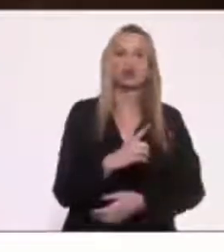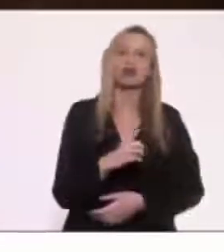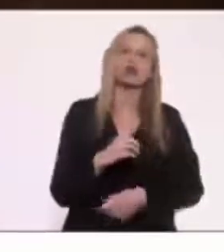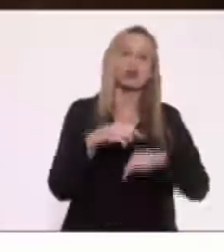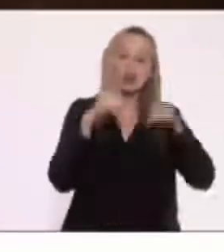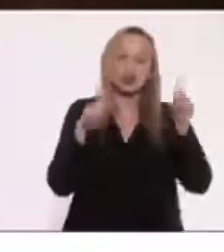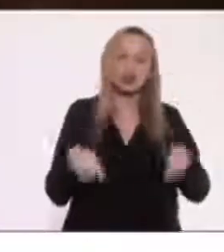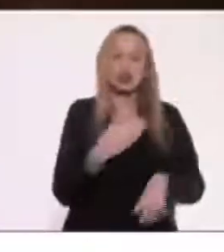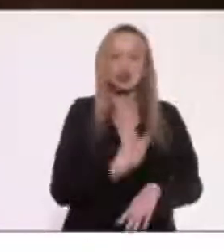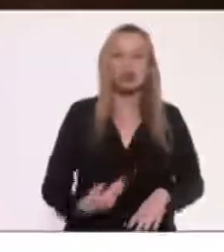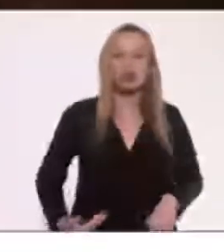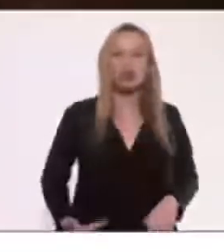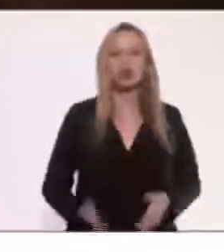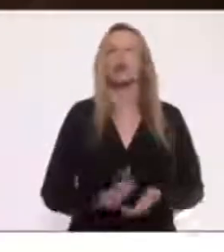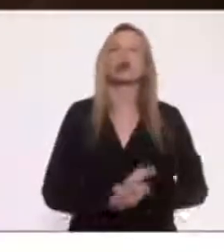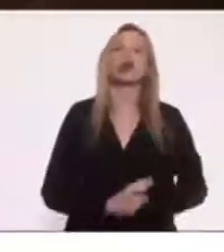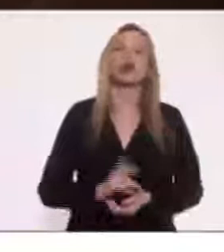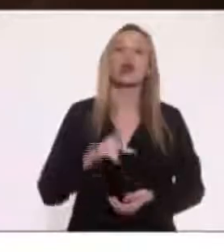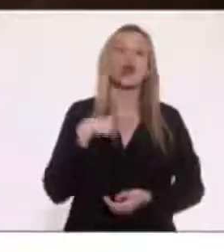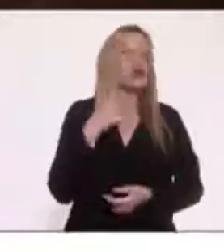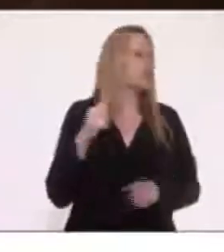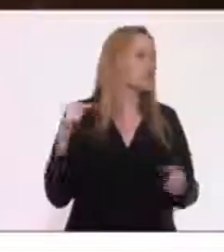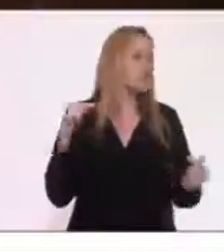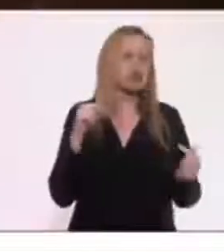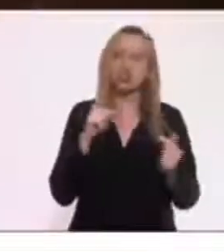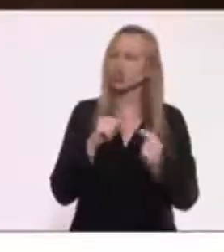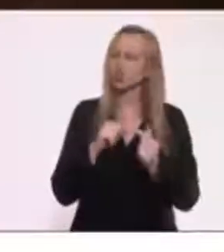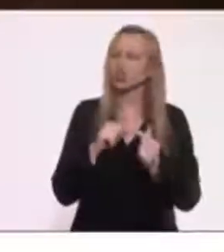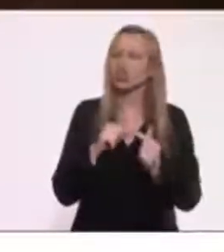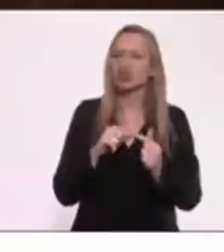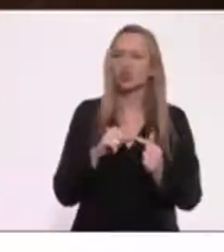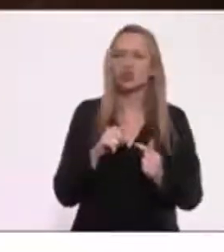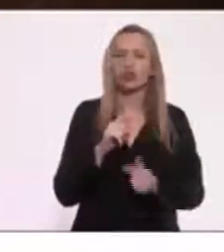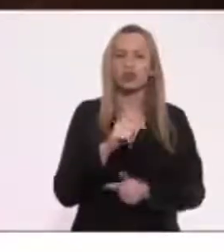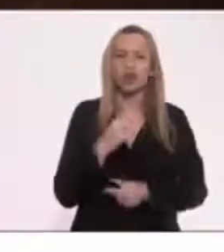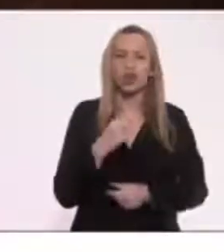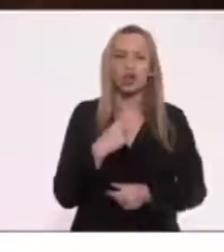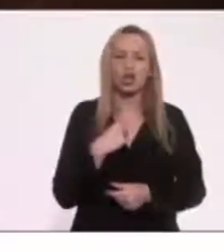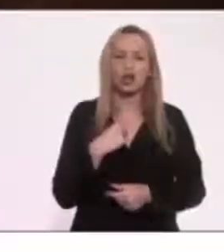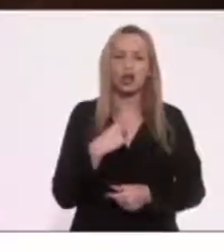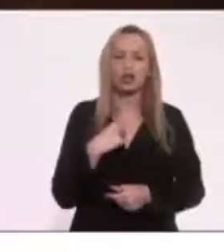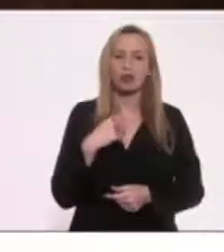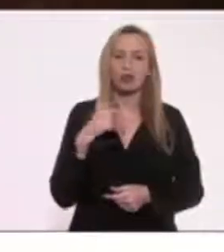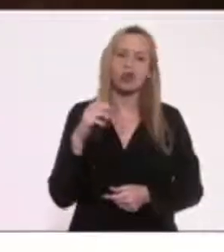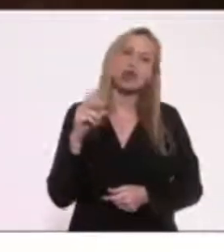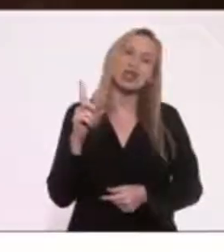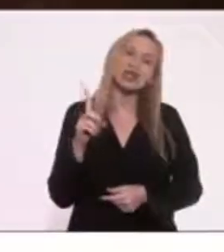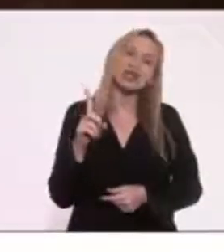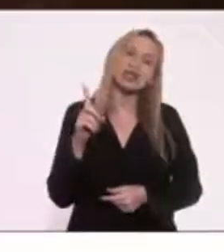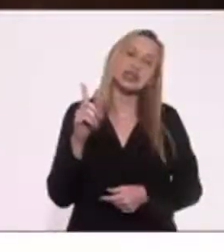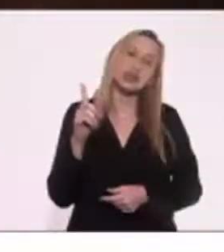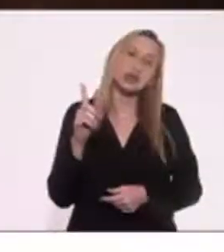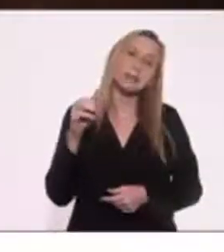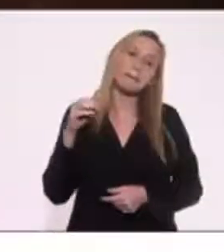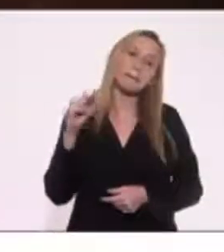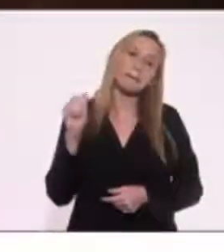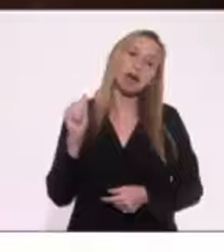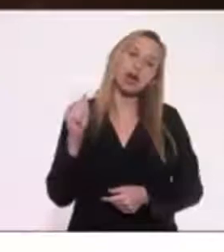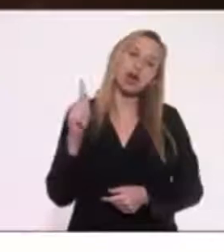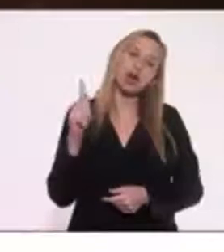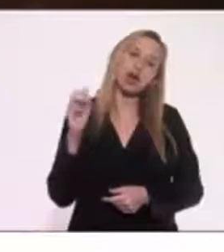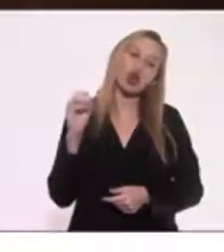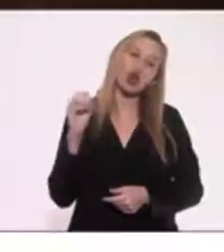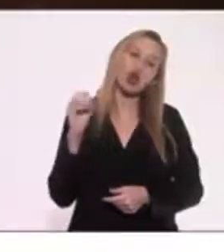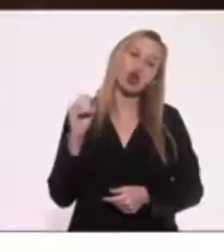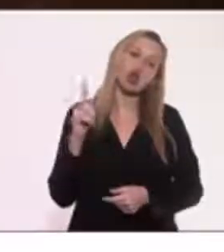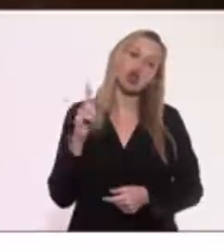bandeira que fui eleito. Então, eu falo de forma muito objetiva que não estou sendo demagógico, não estou abraçando a causa